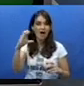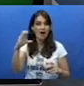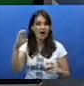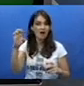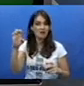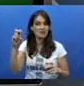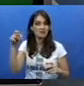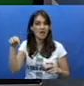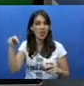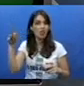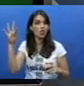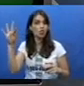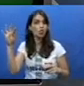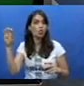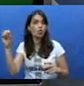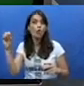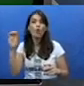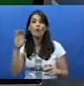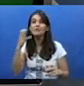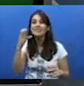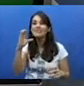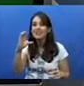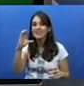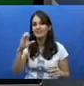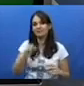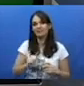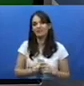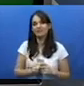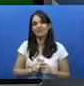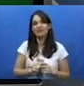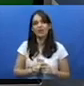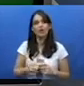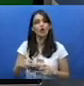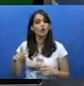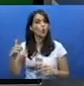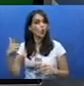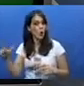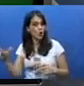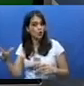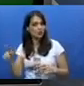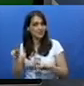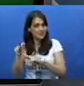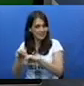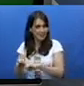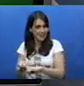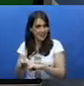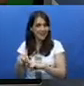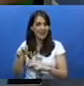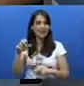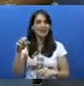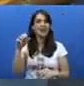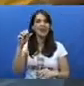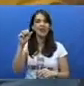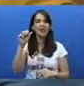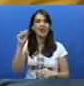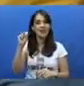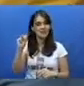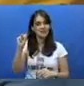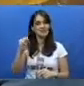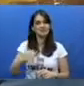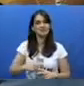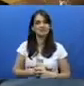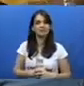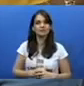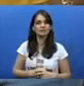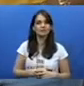C. E o outro acento que serve para sentar, com 2 S's. Vamos lá, ó. Como se